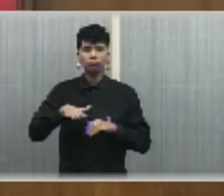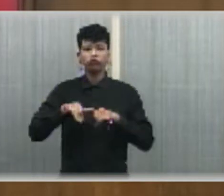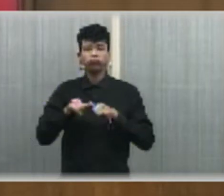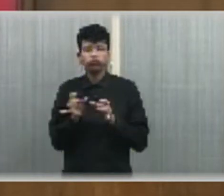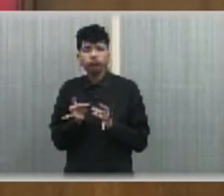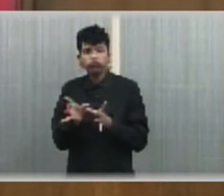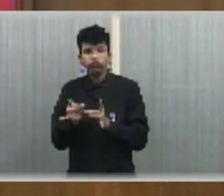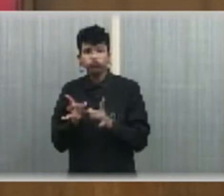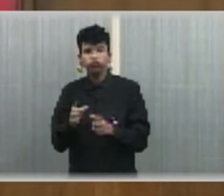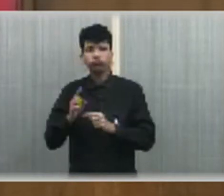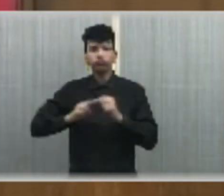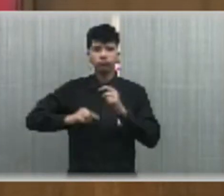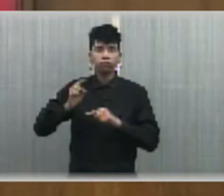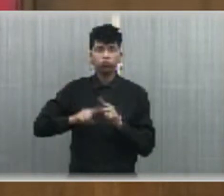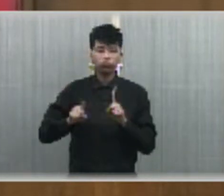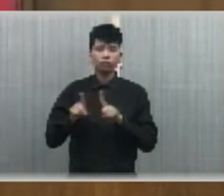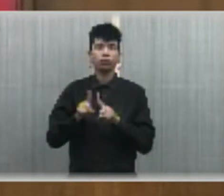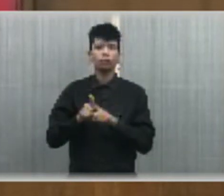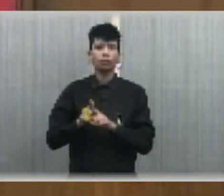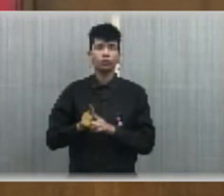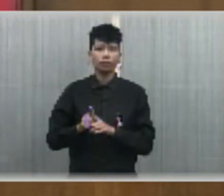e sobre prestações